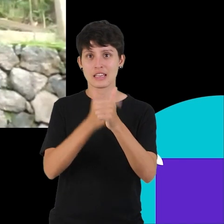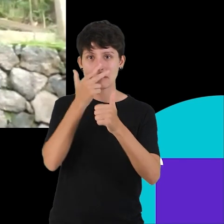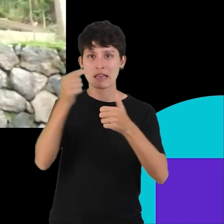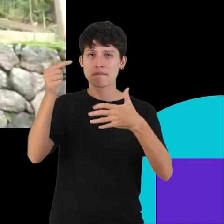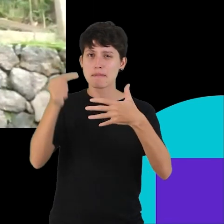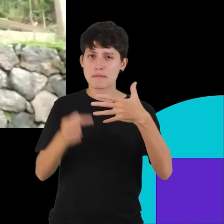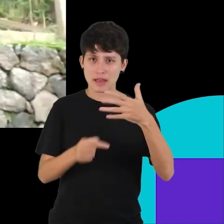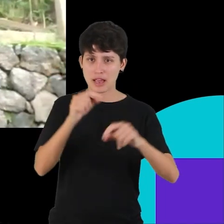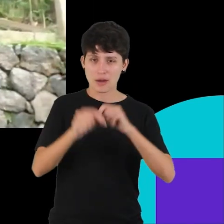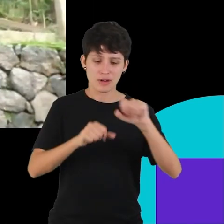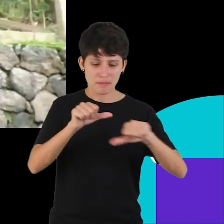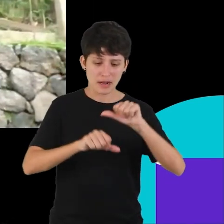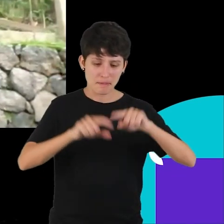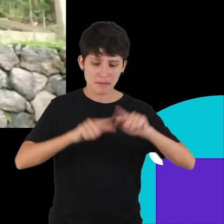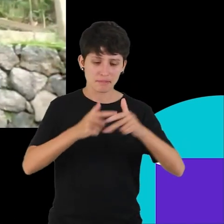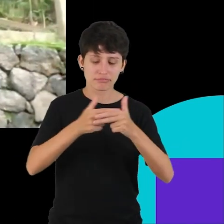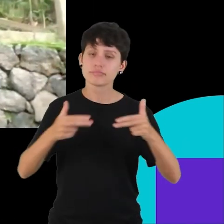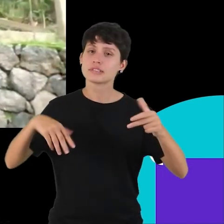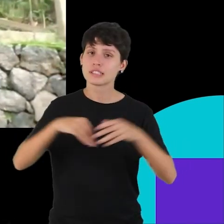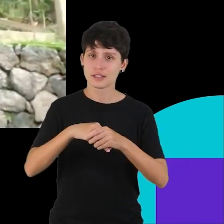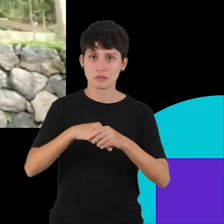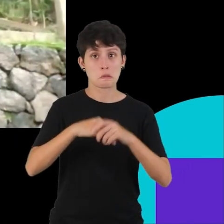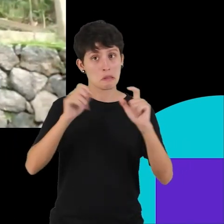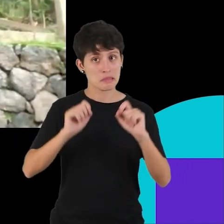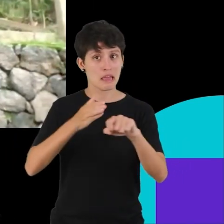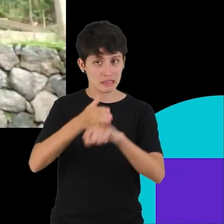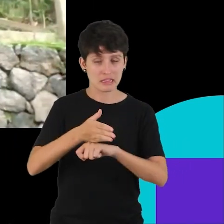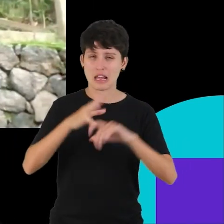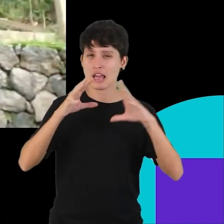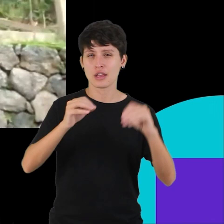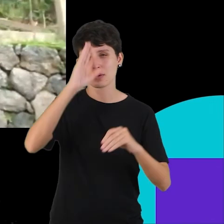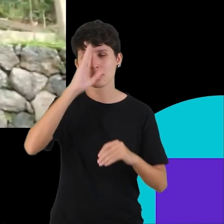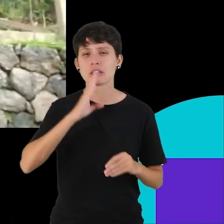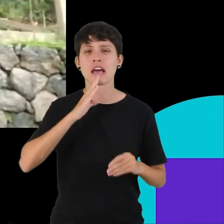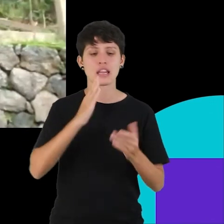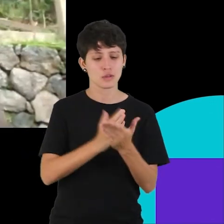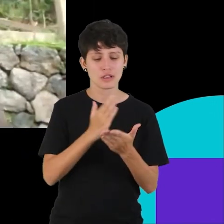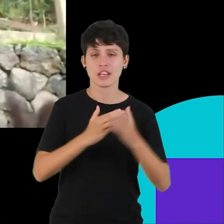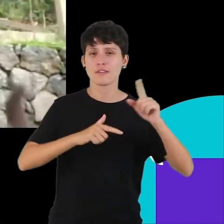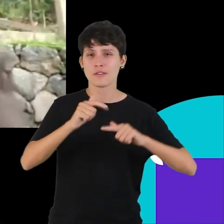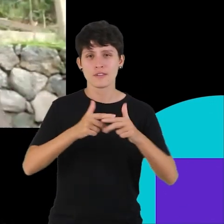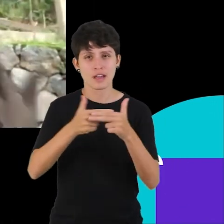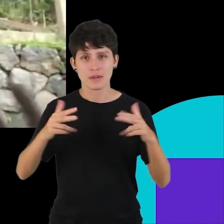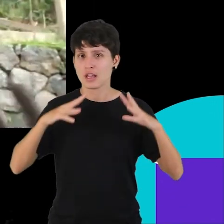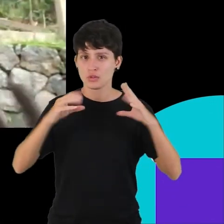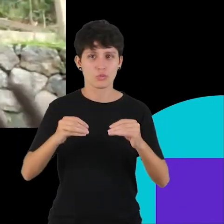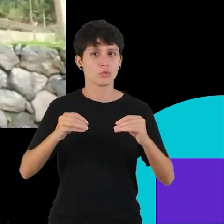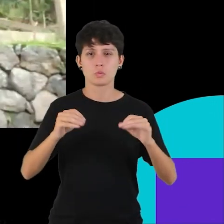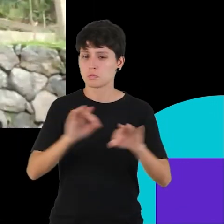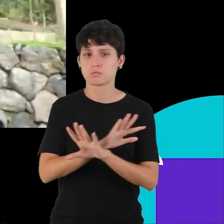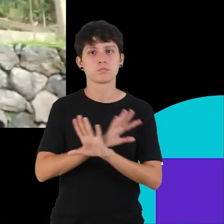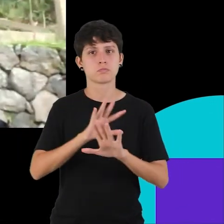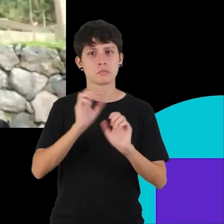do evento tem as tendências. Então, você vem ficando gripado ou gripada muitas vezes no ano. Então, várias vezes no ano você tem, né, ficado